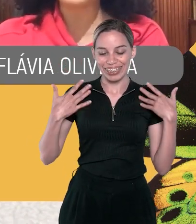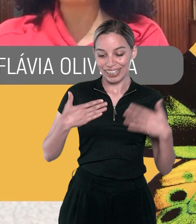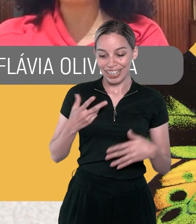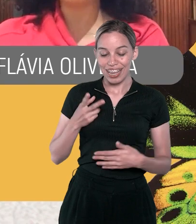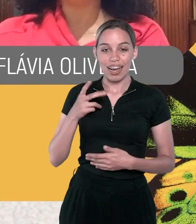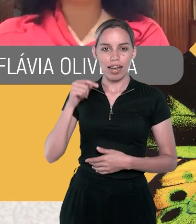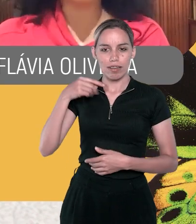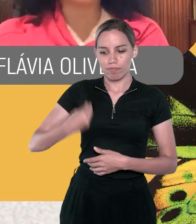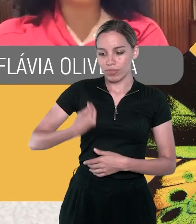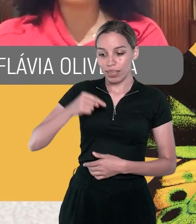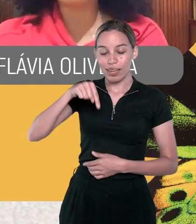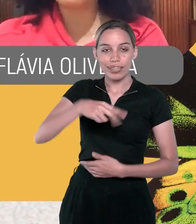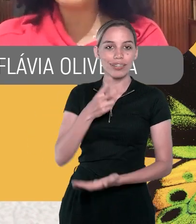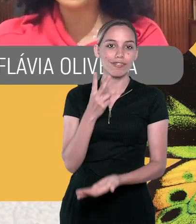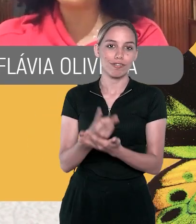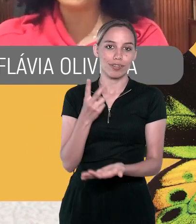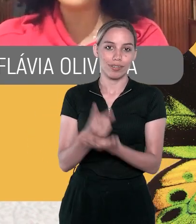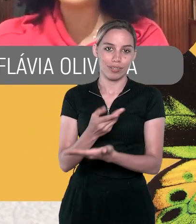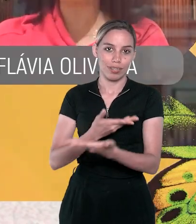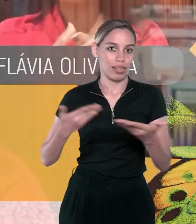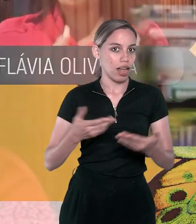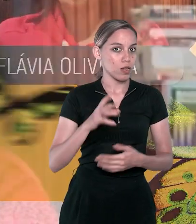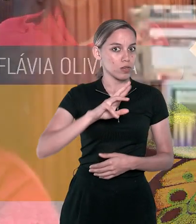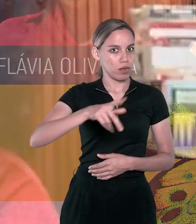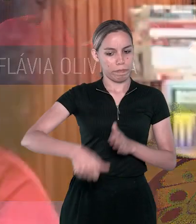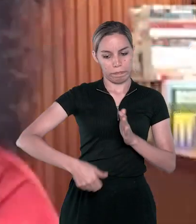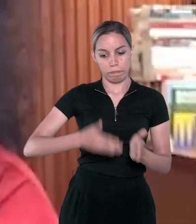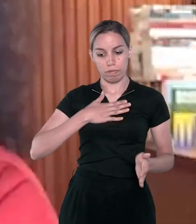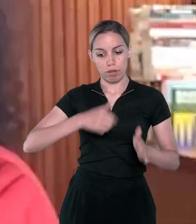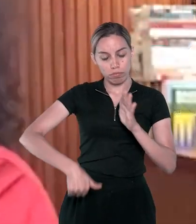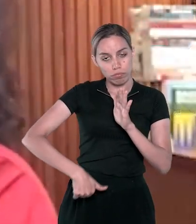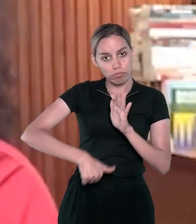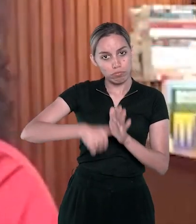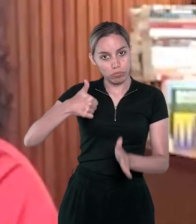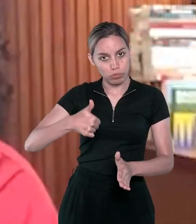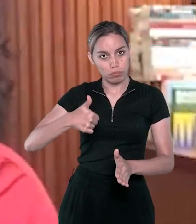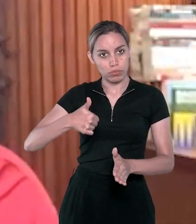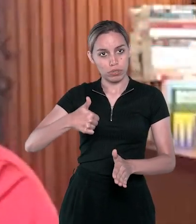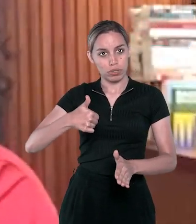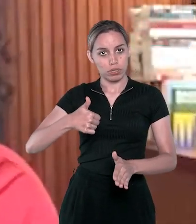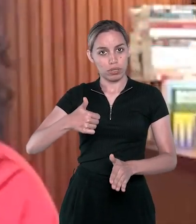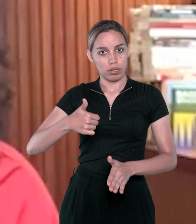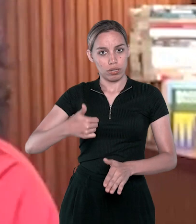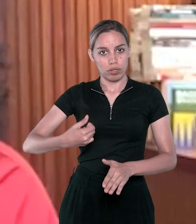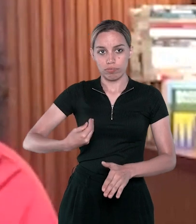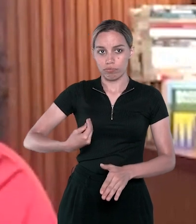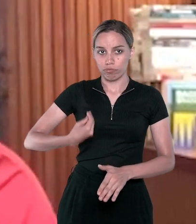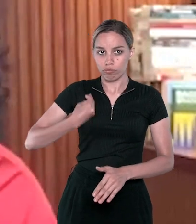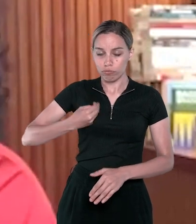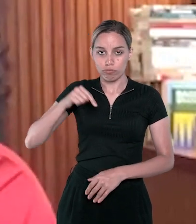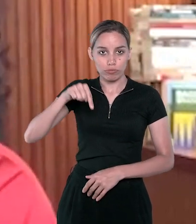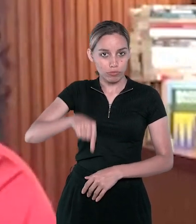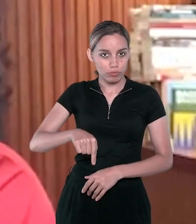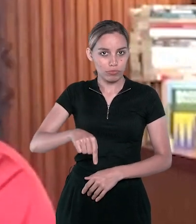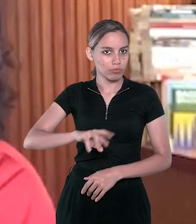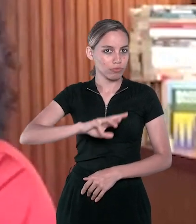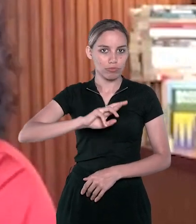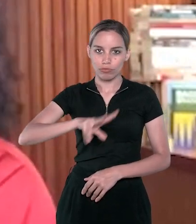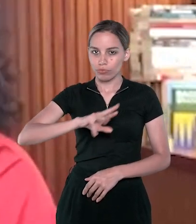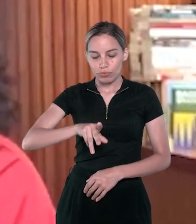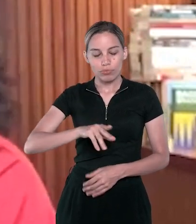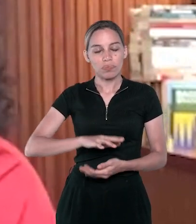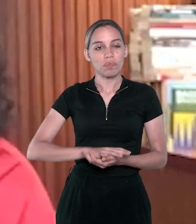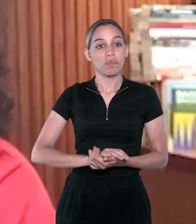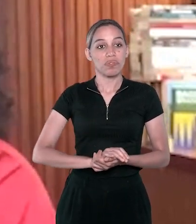um Papo. Não é minha primeira vez, é a minha primeira vez com o Sérgio, não é a minha primeira vez no Sempre um Papo, mas